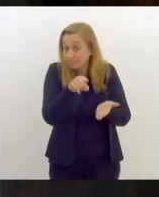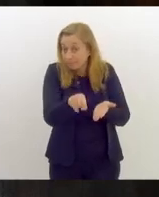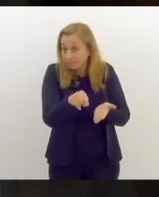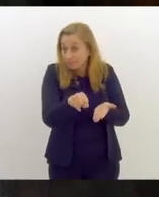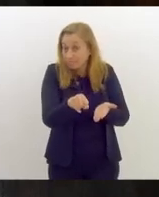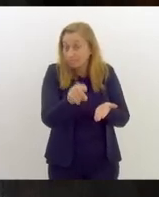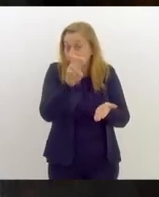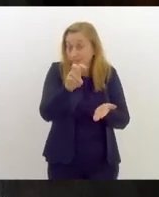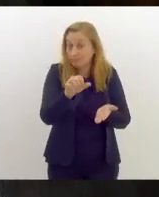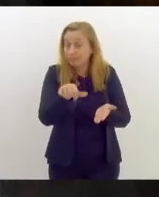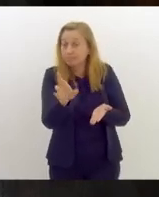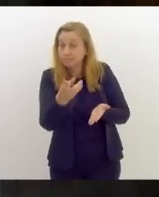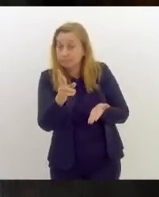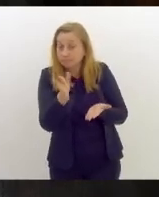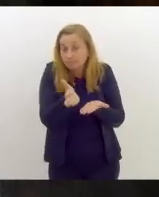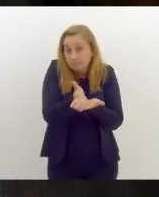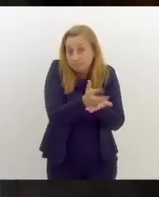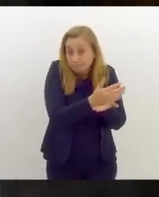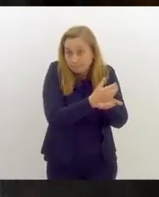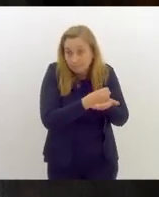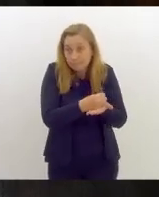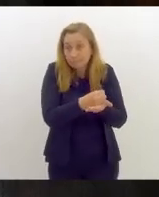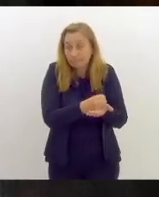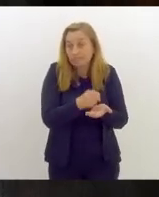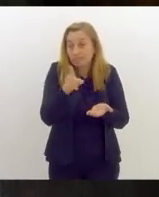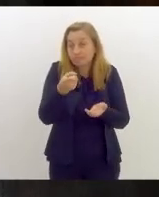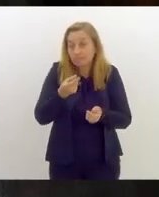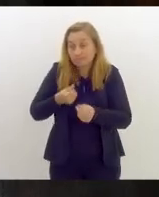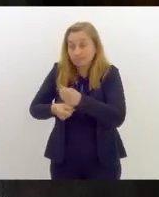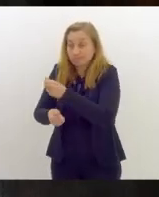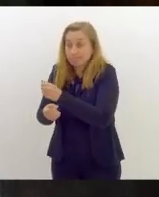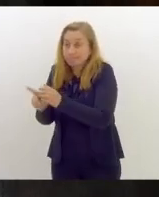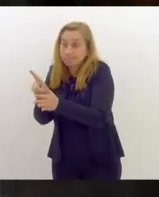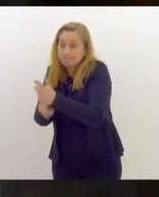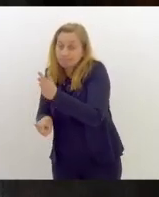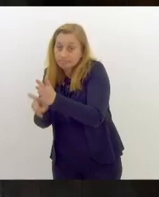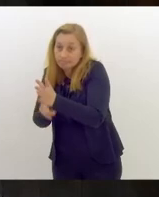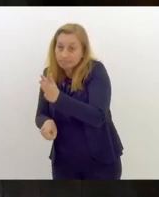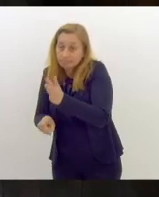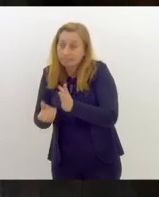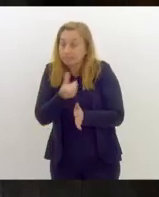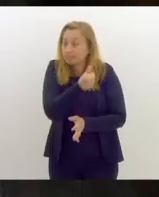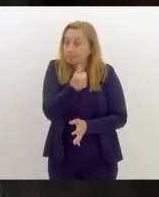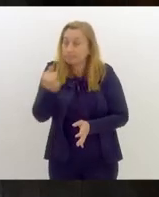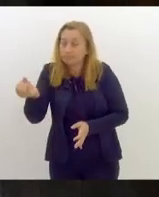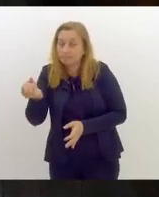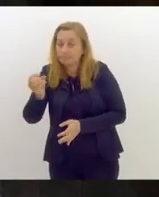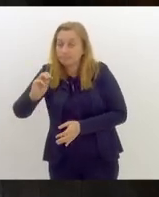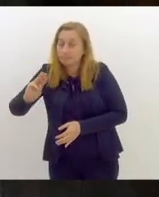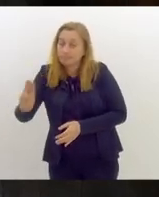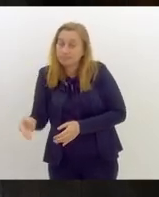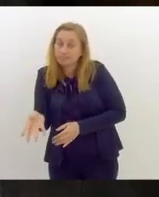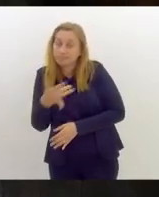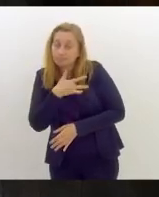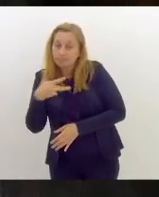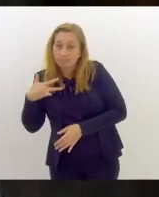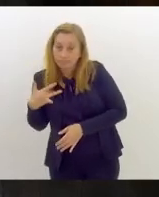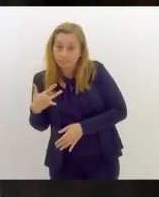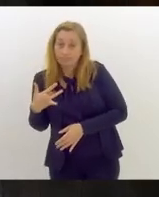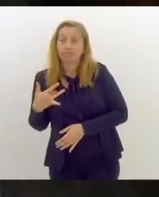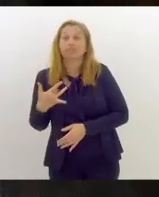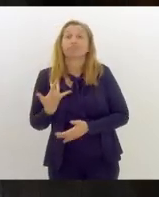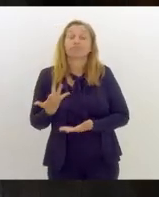5 bilhões já arrecadação tá investindo menos 600 milhões em saúde